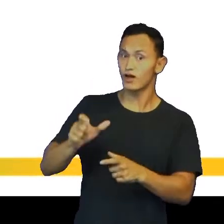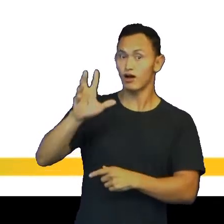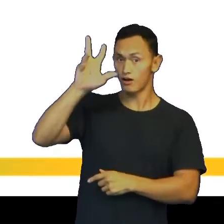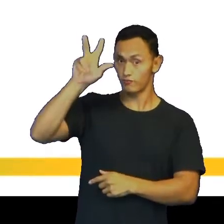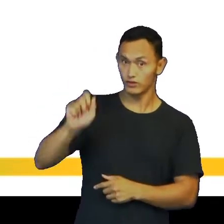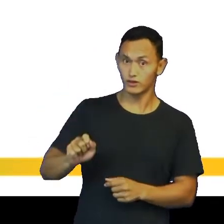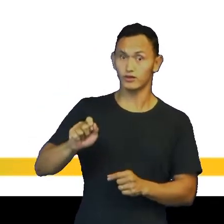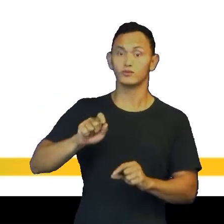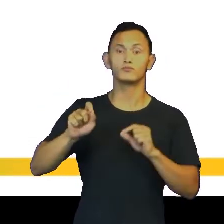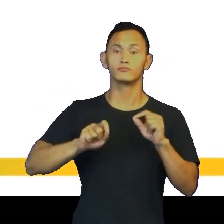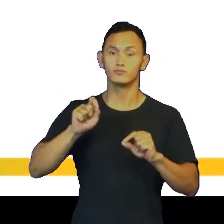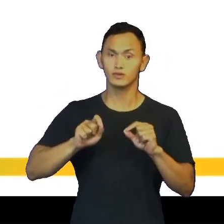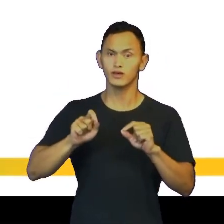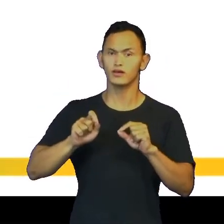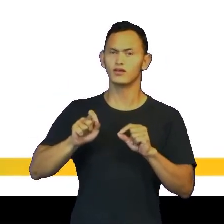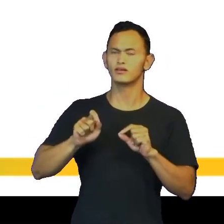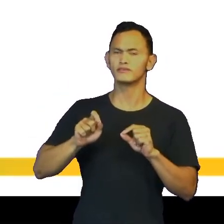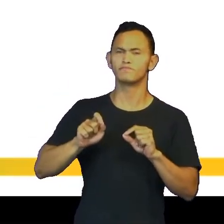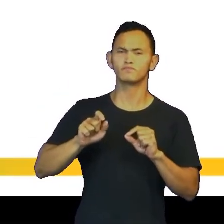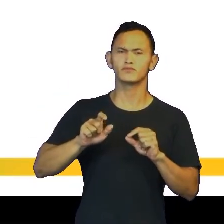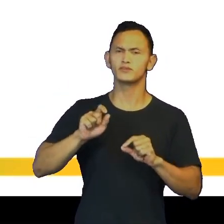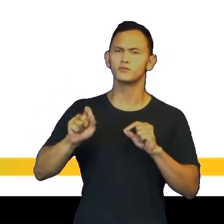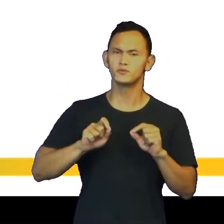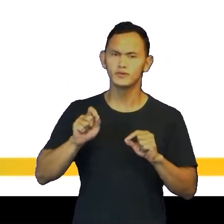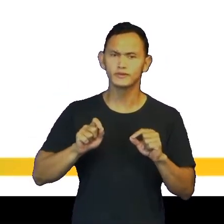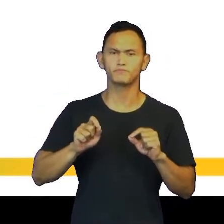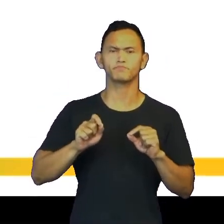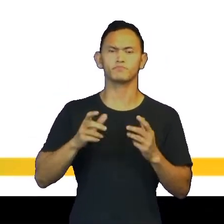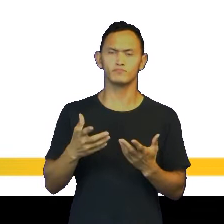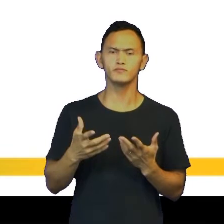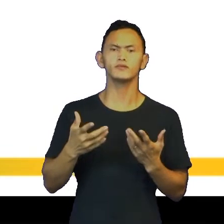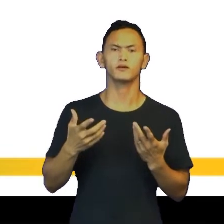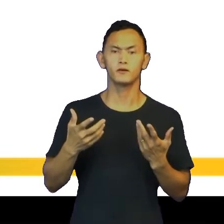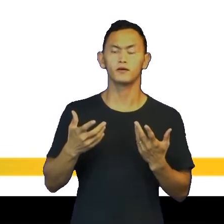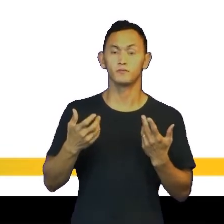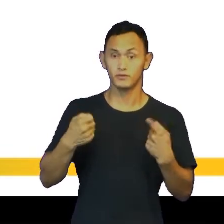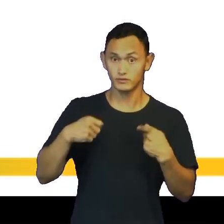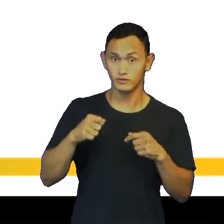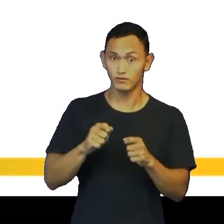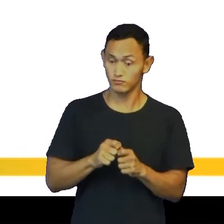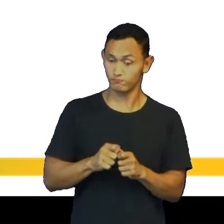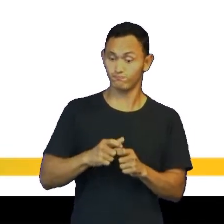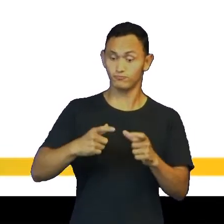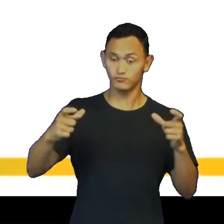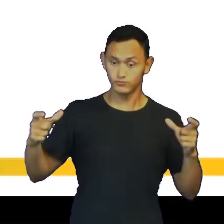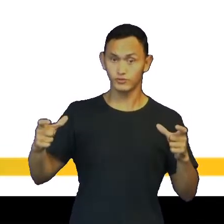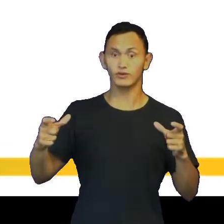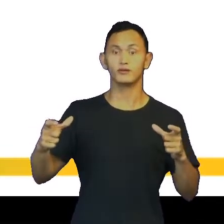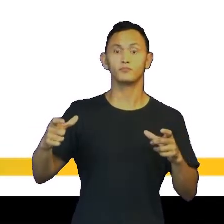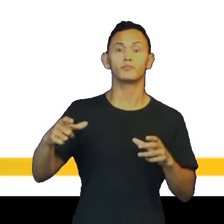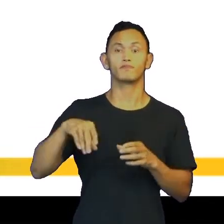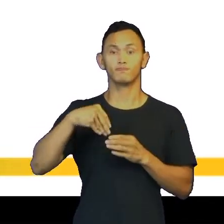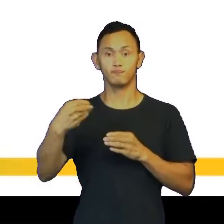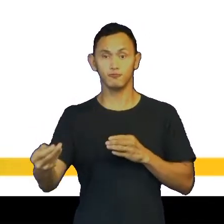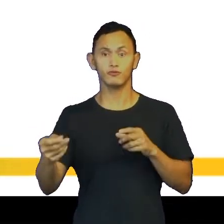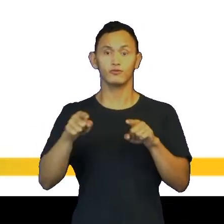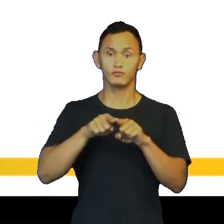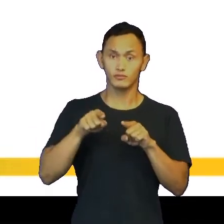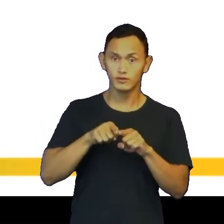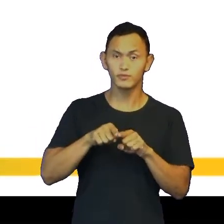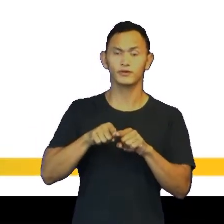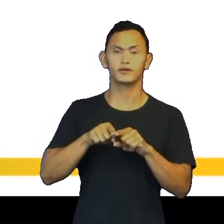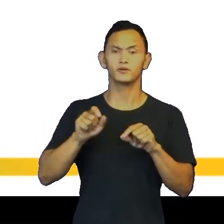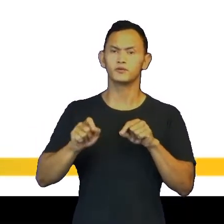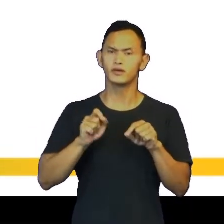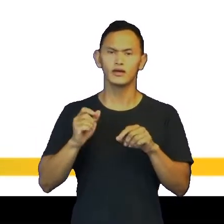estabelecida em um ponto do litoral e caberia né deveria expandir suas fronteiras para o interior essa